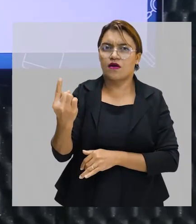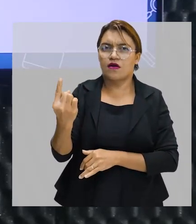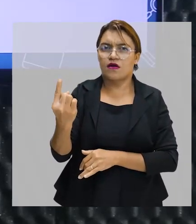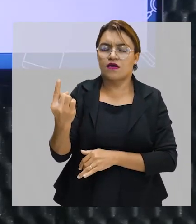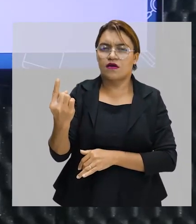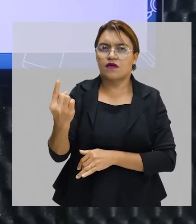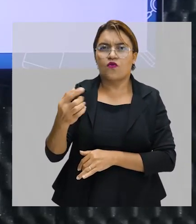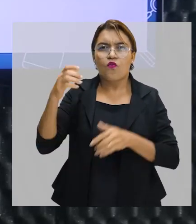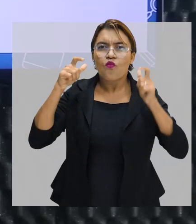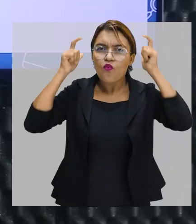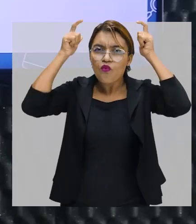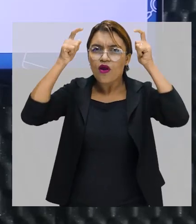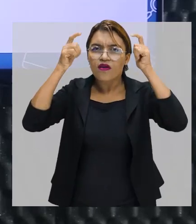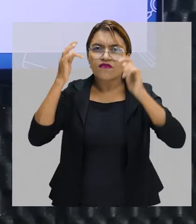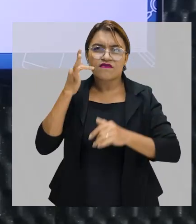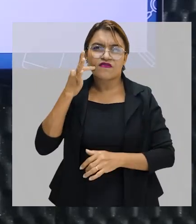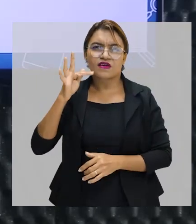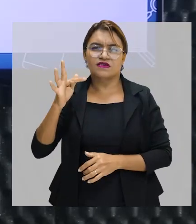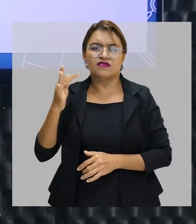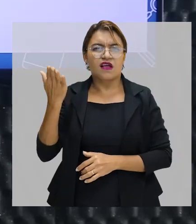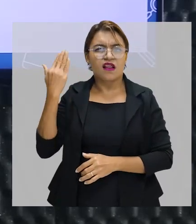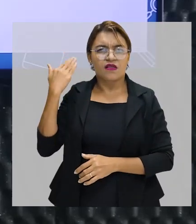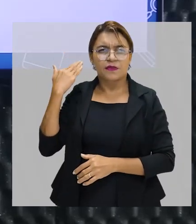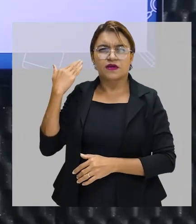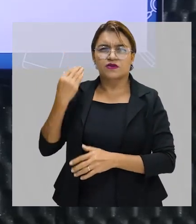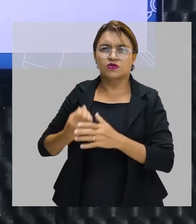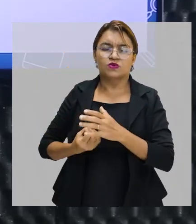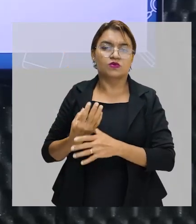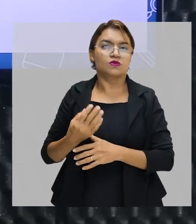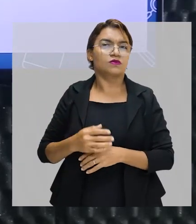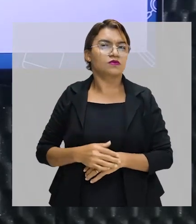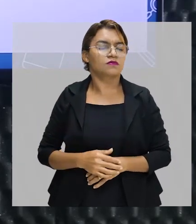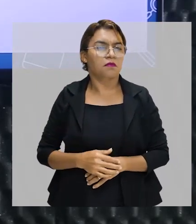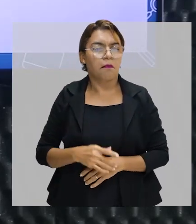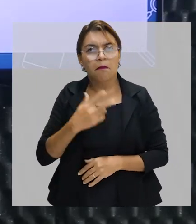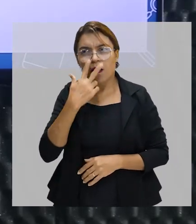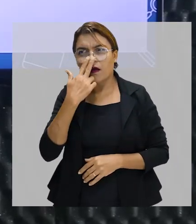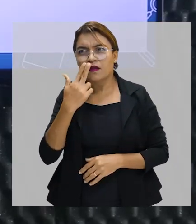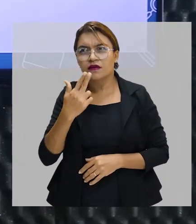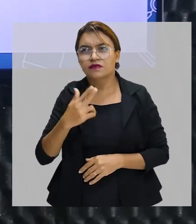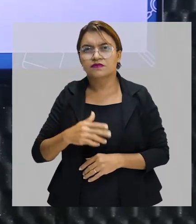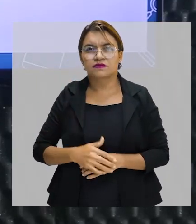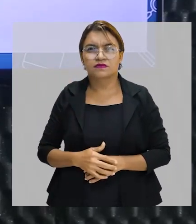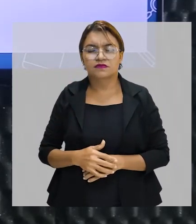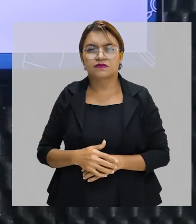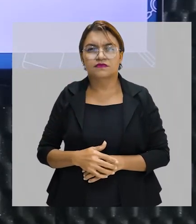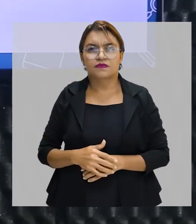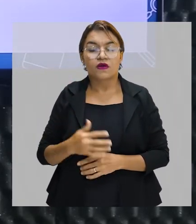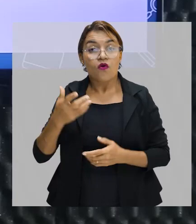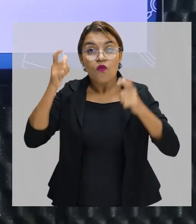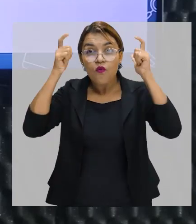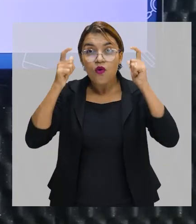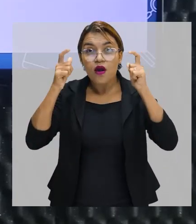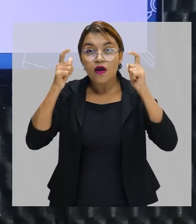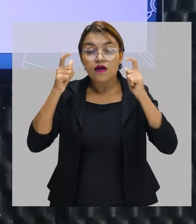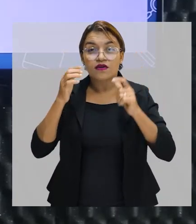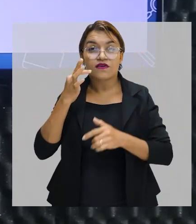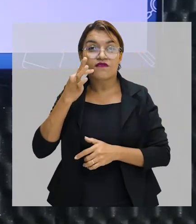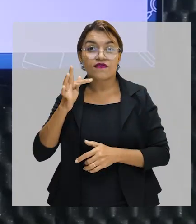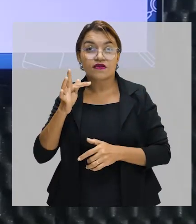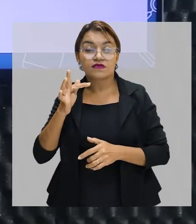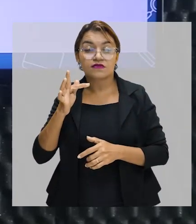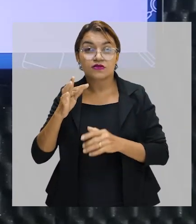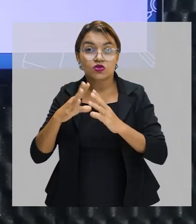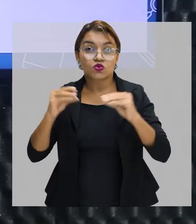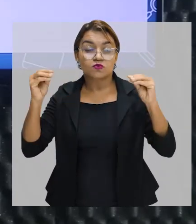francês, né, na época da nossa fundação aqui. Ele sumiu, né? Rei de França sumiu. E aí diz que ele aparece